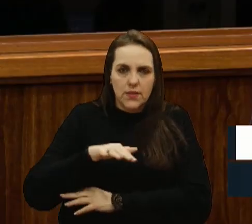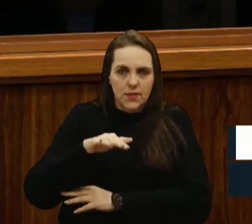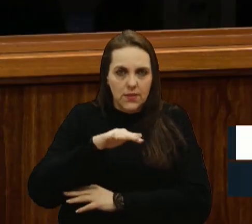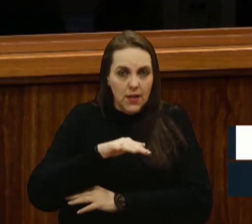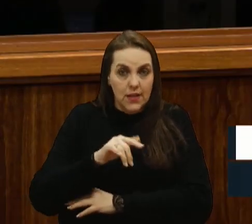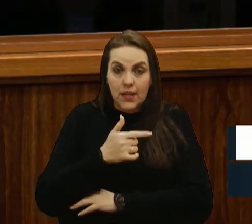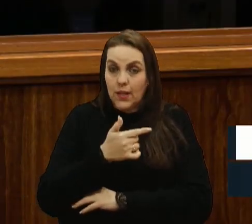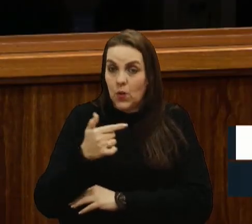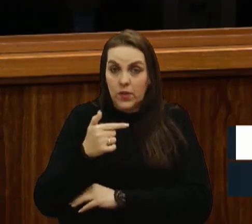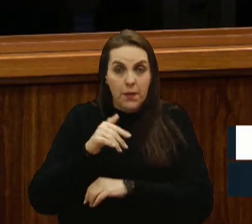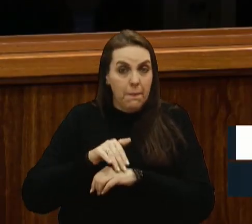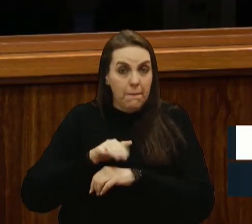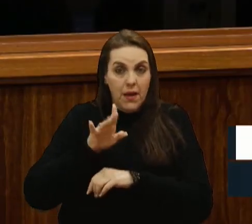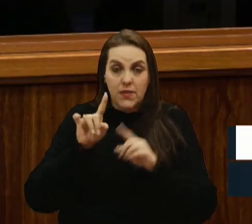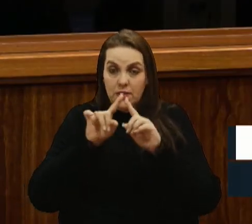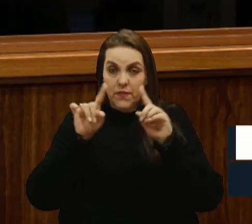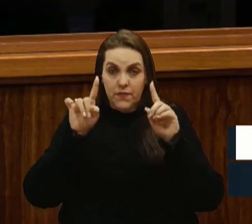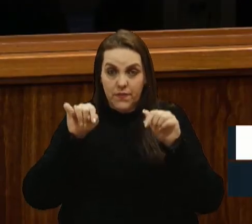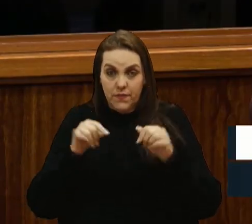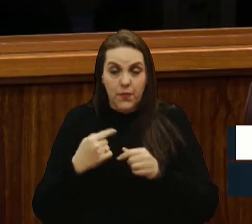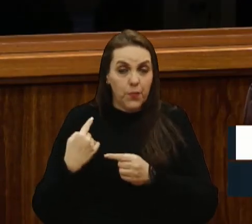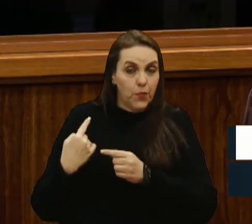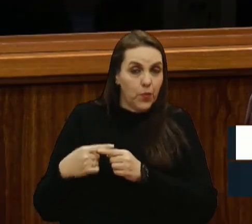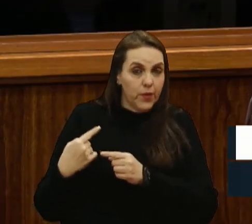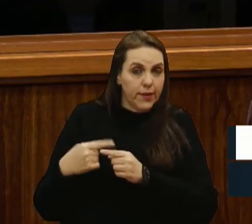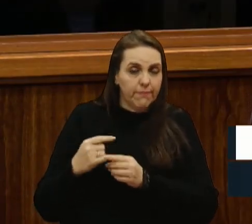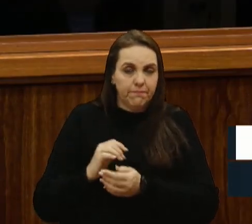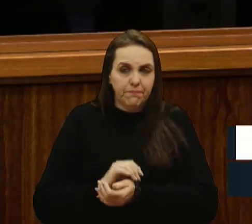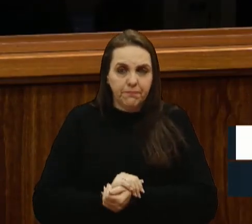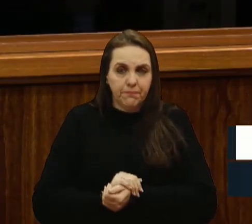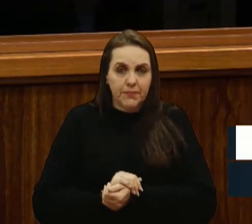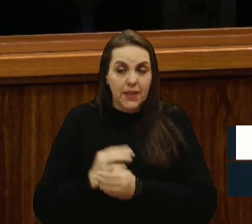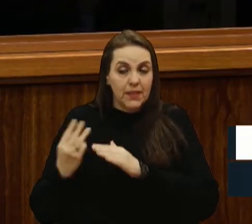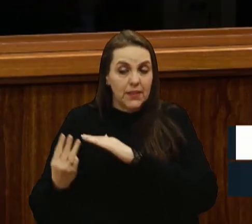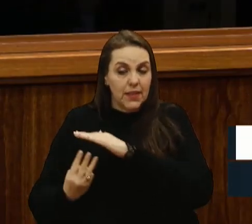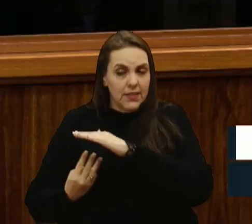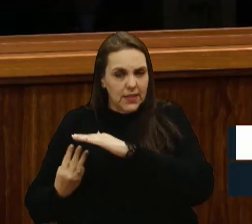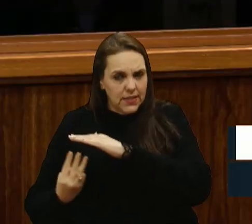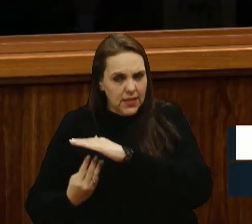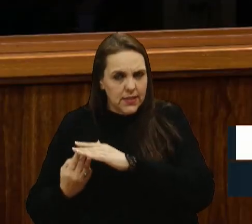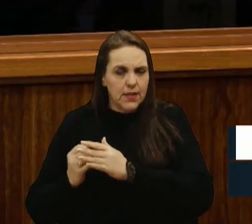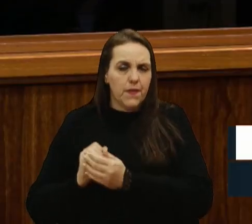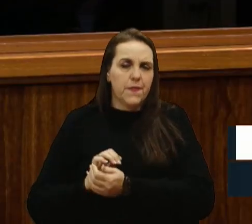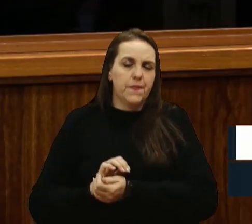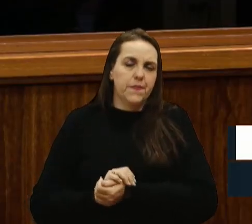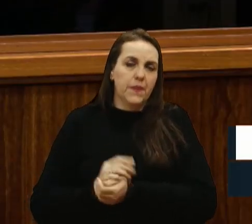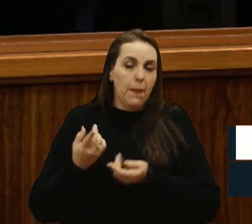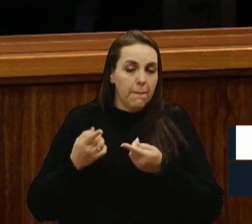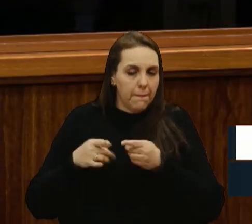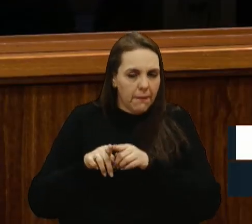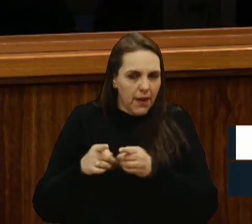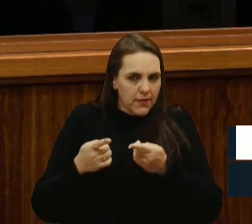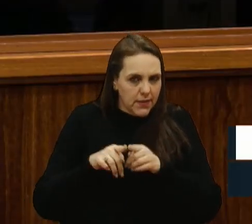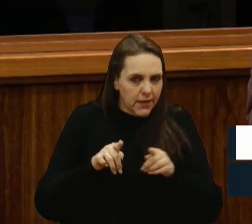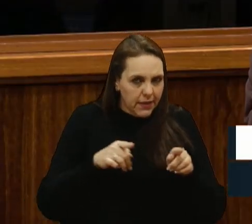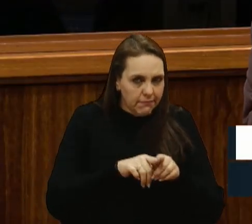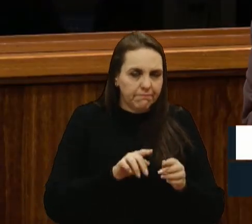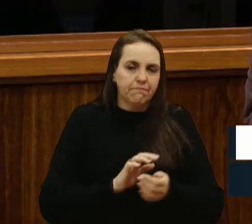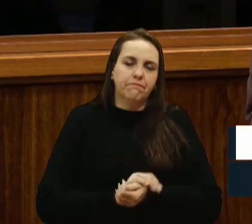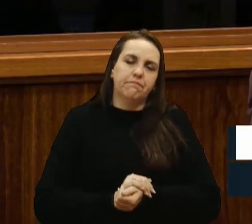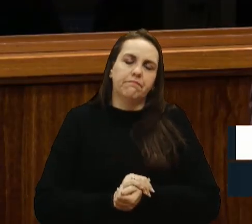não termos mais servidores por causa dessa questão das terceirizadas, das parcerias. Aí